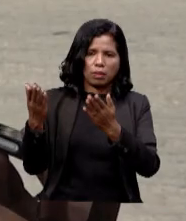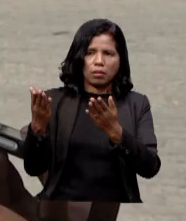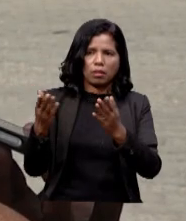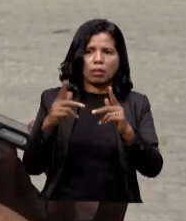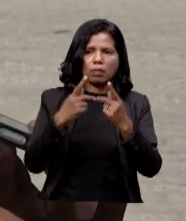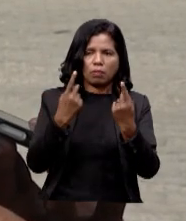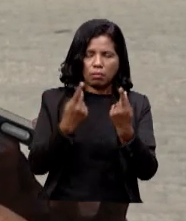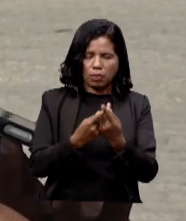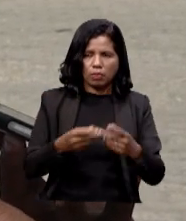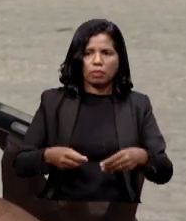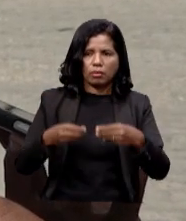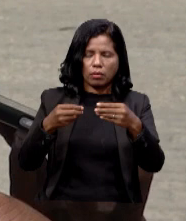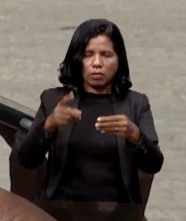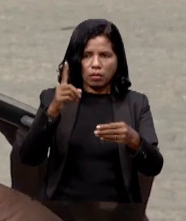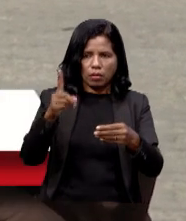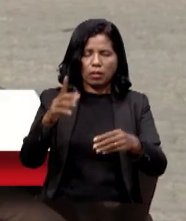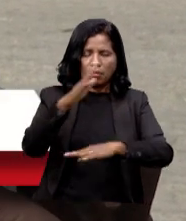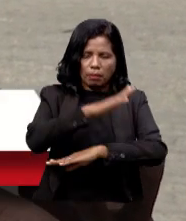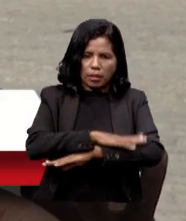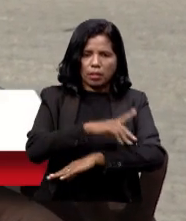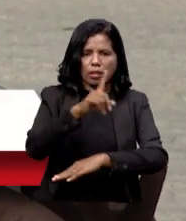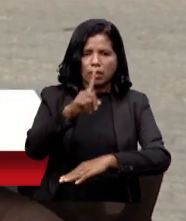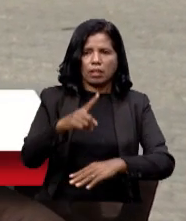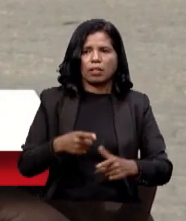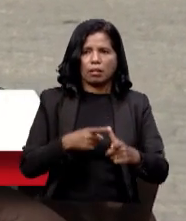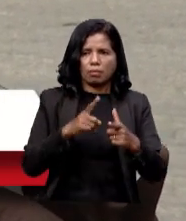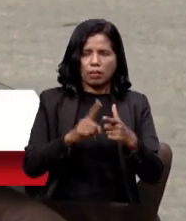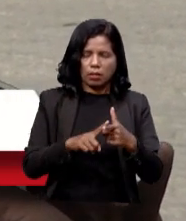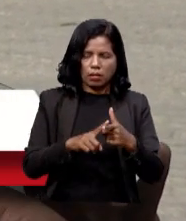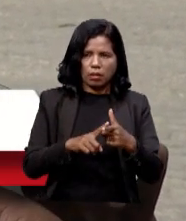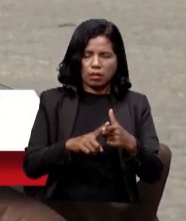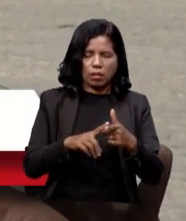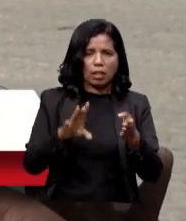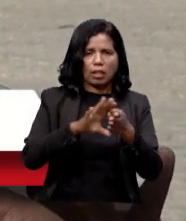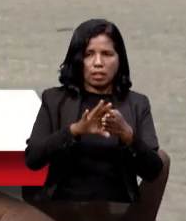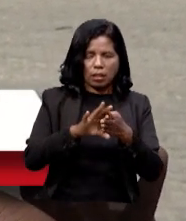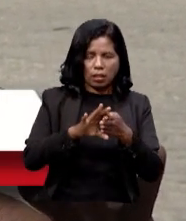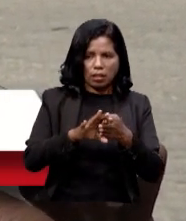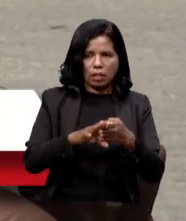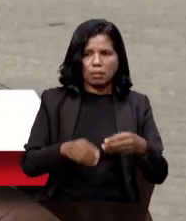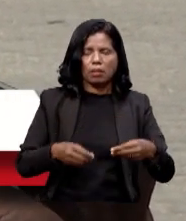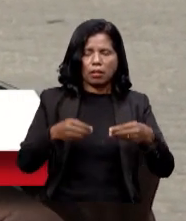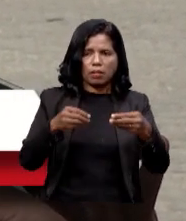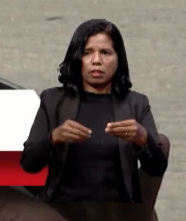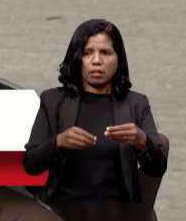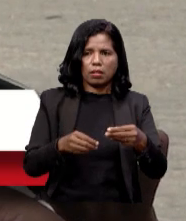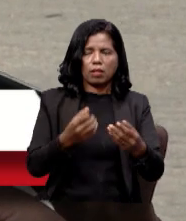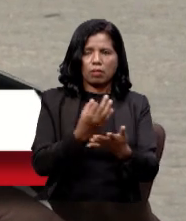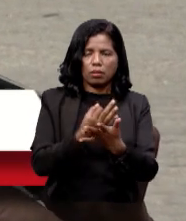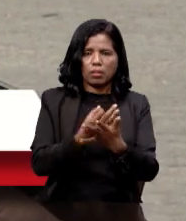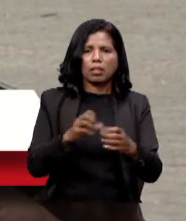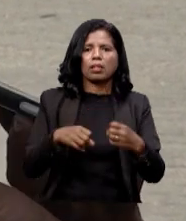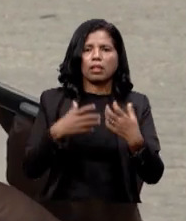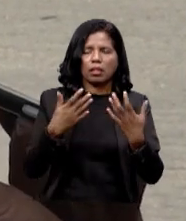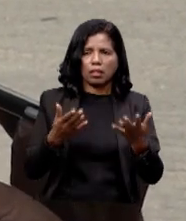vai entregar a ida, e a mesa a ida, depois, cupom não vai entregar, não vai, não vai baco, nem a total nem lembrar na ira,